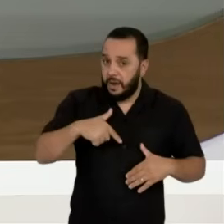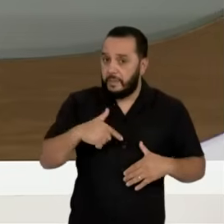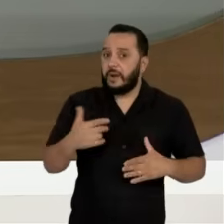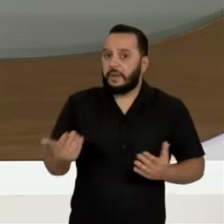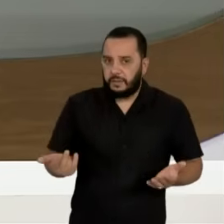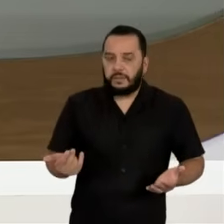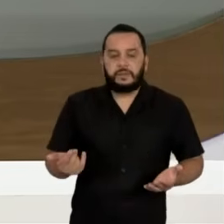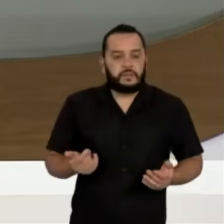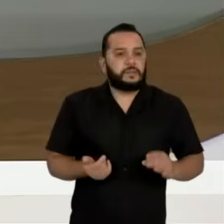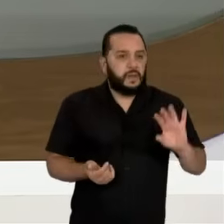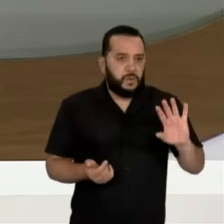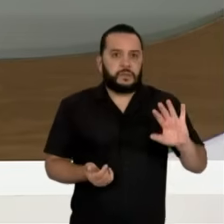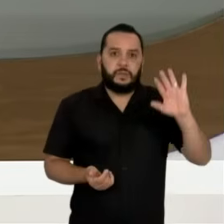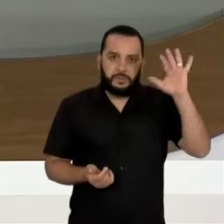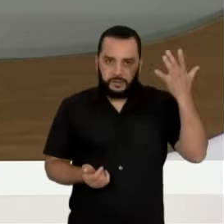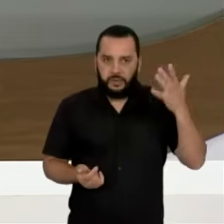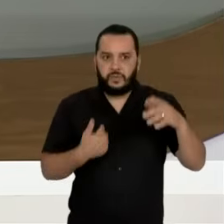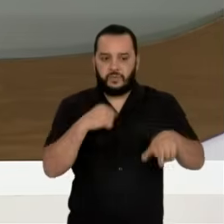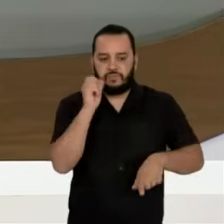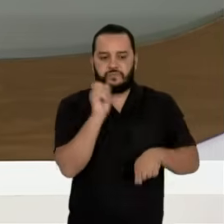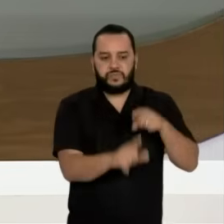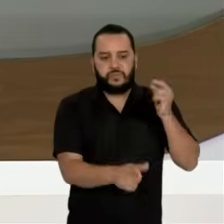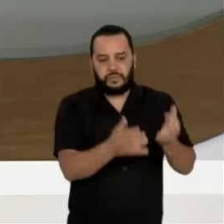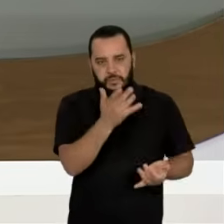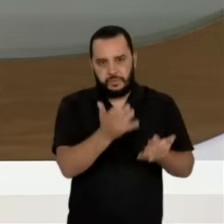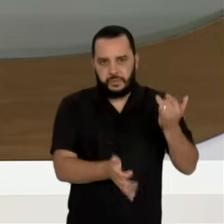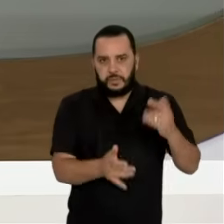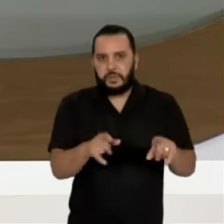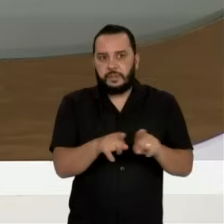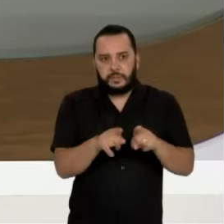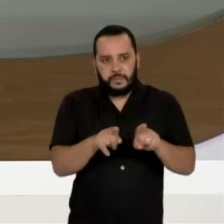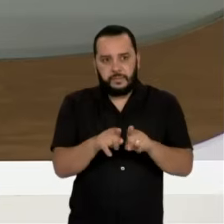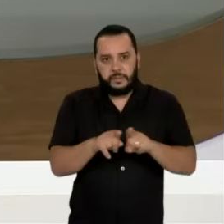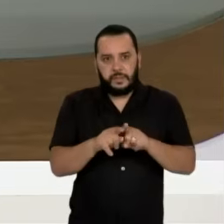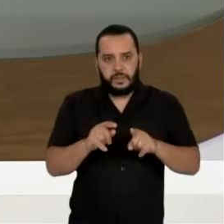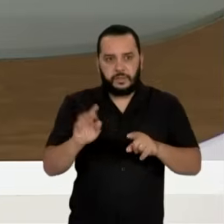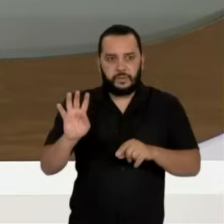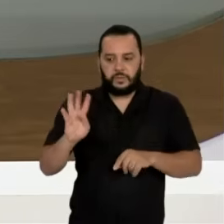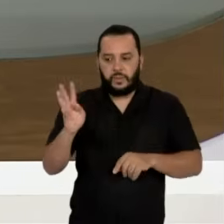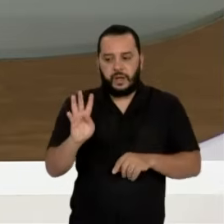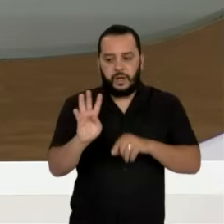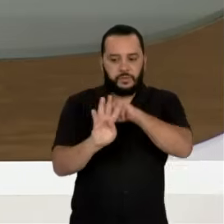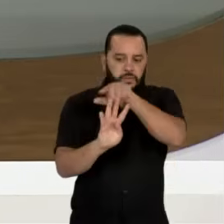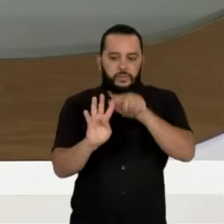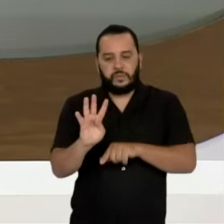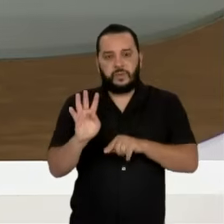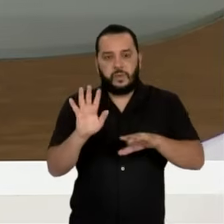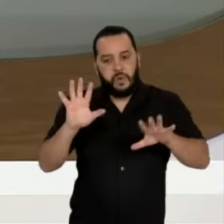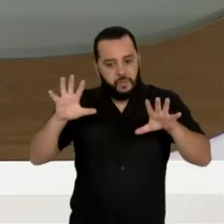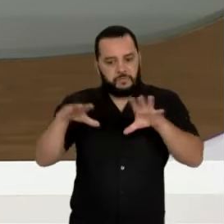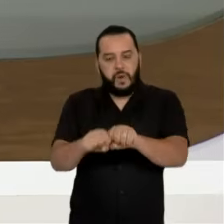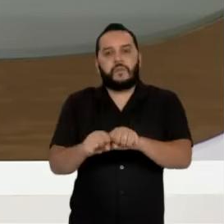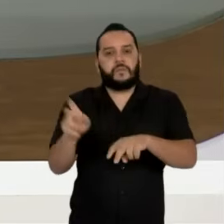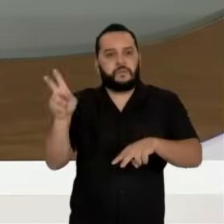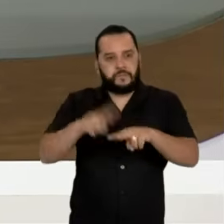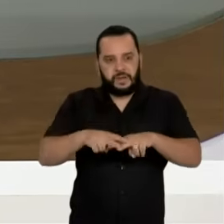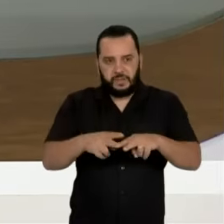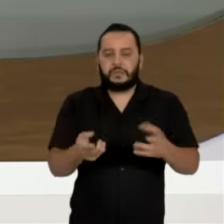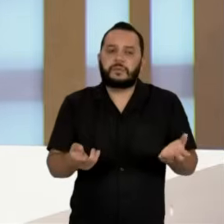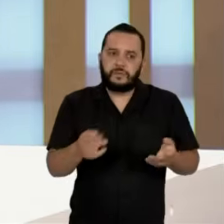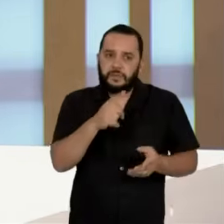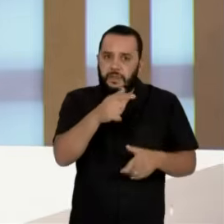onde aconteceram os incêndios, onde foram presos os brigadistas e onde o senhor atua. Vamos lá,